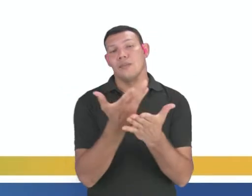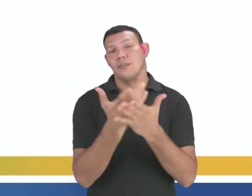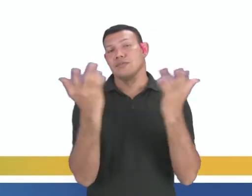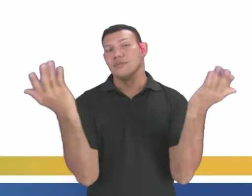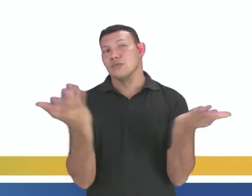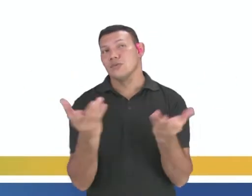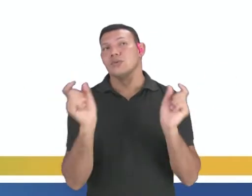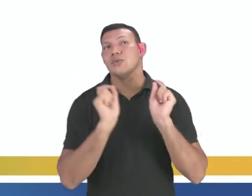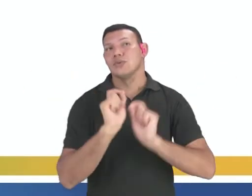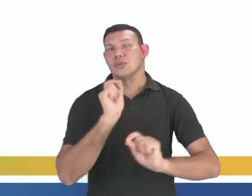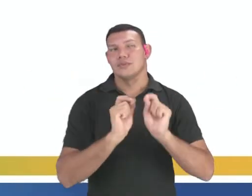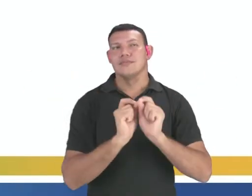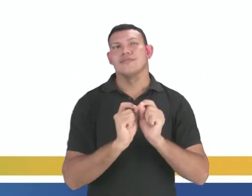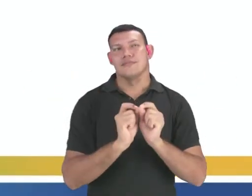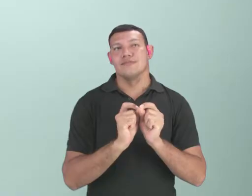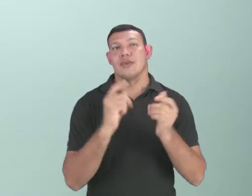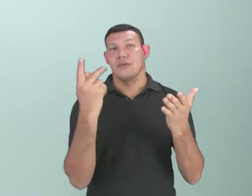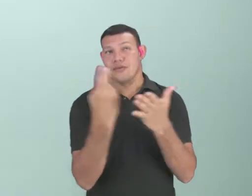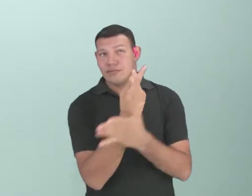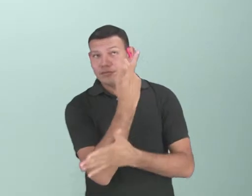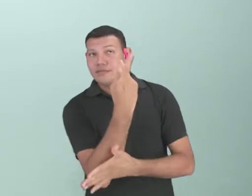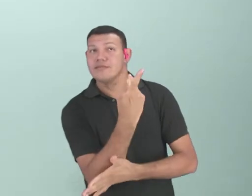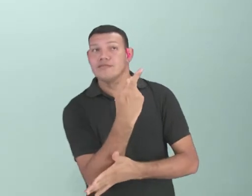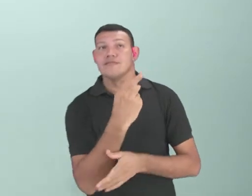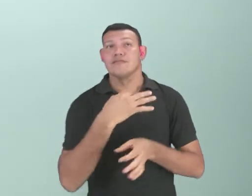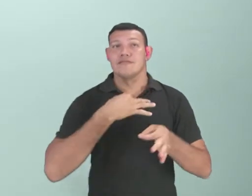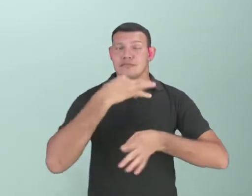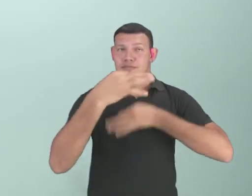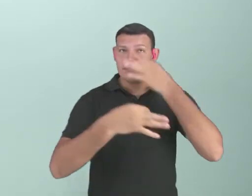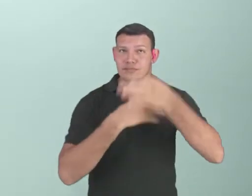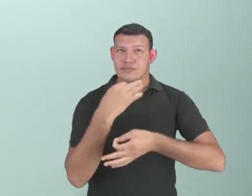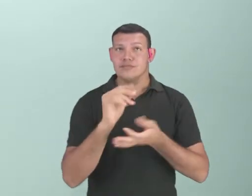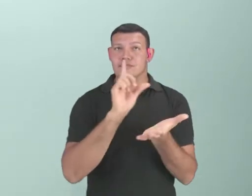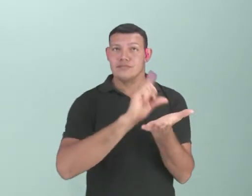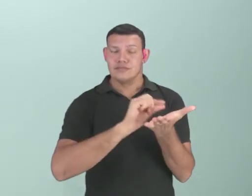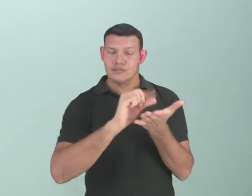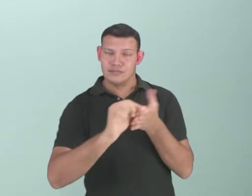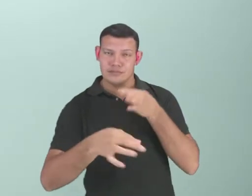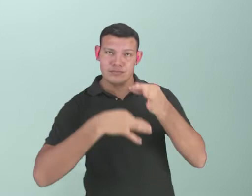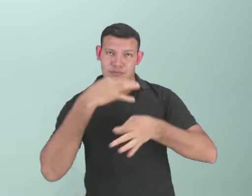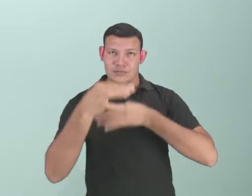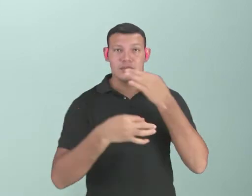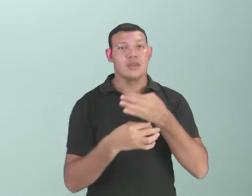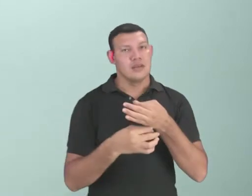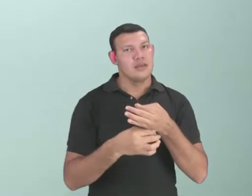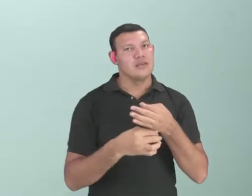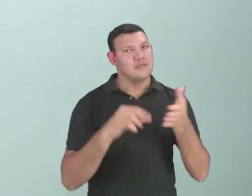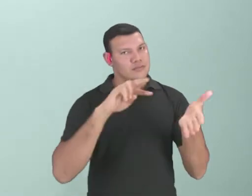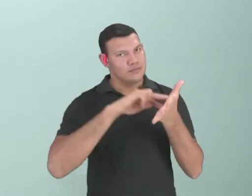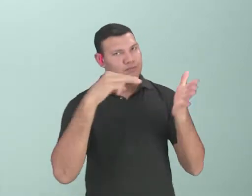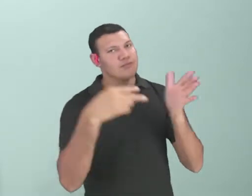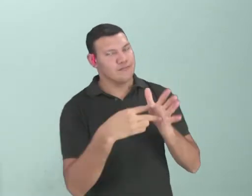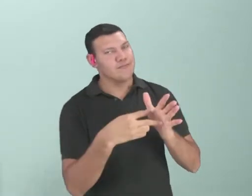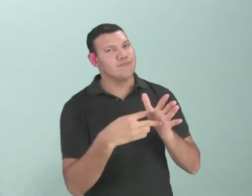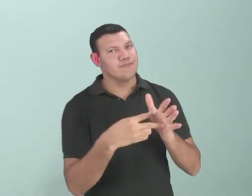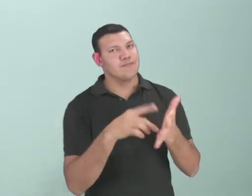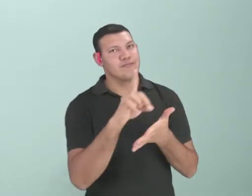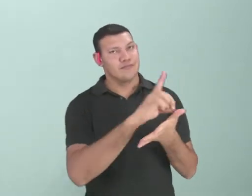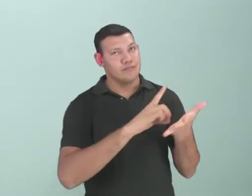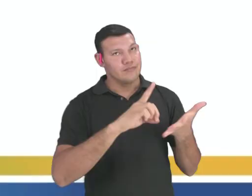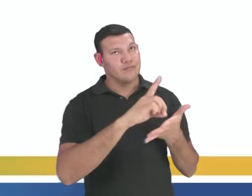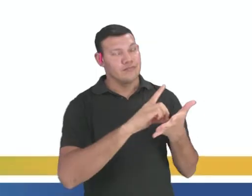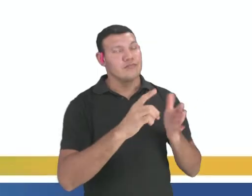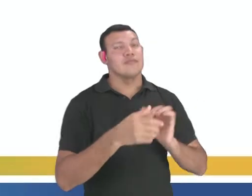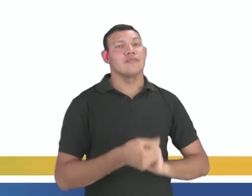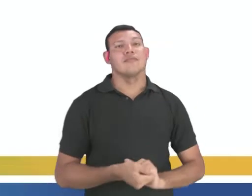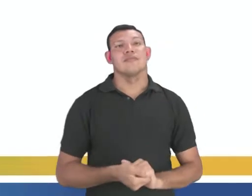de opinião. Mas antes da gente entender um pouquinho, a gente vai ler o que é o fato e o que é a opinião de acordo com o dicionário. Vamos